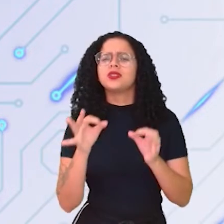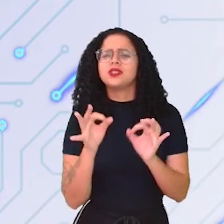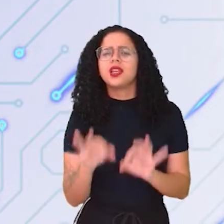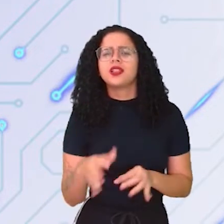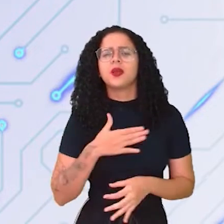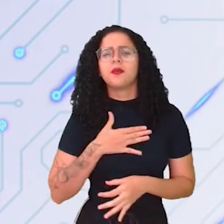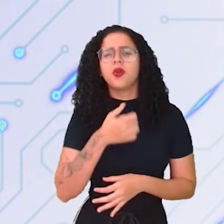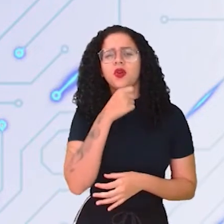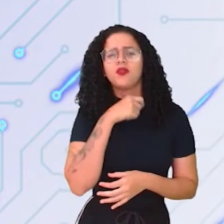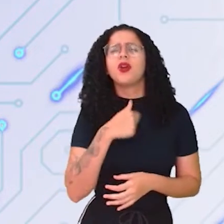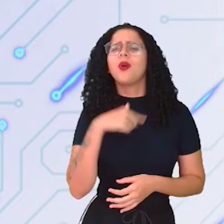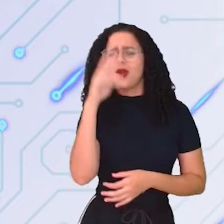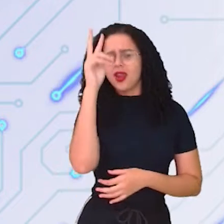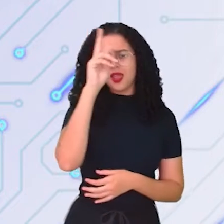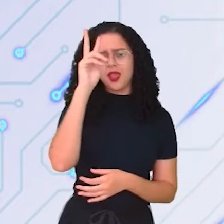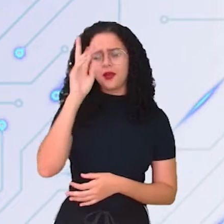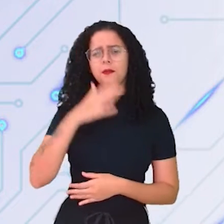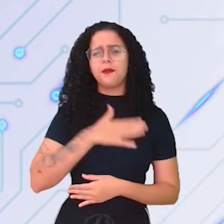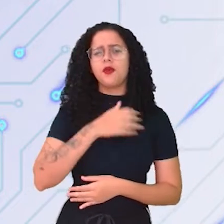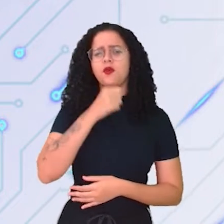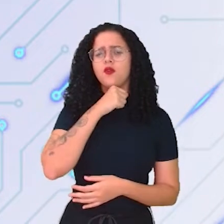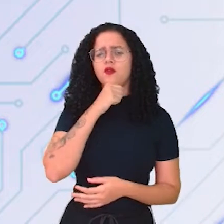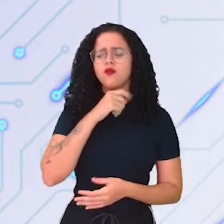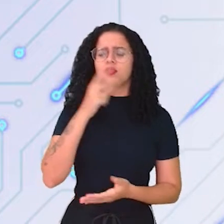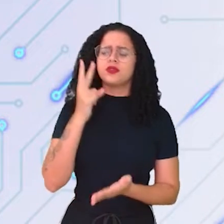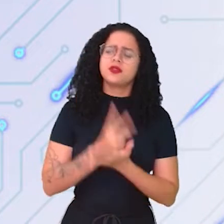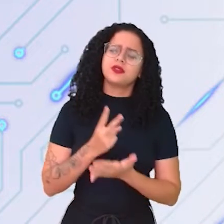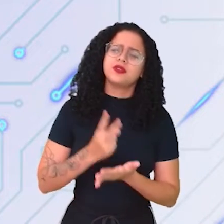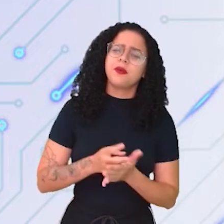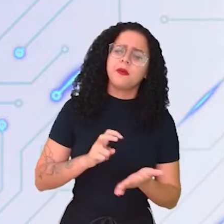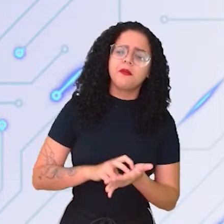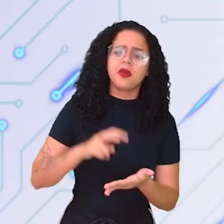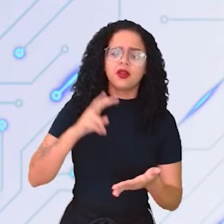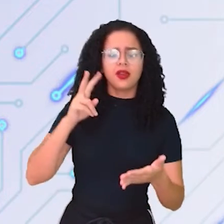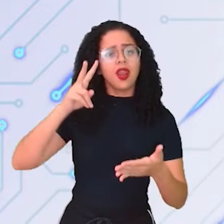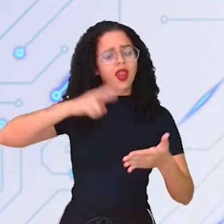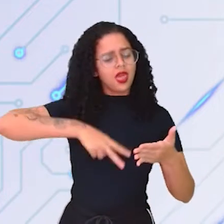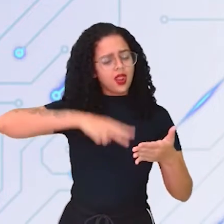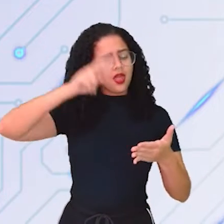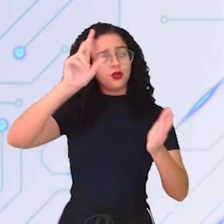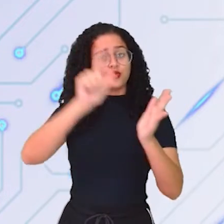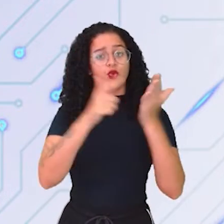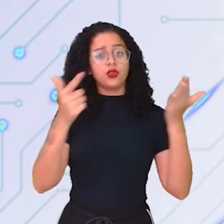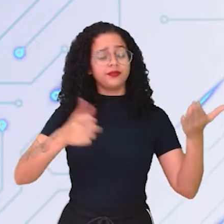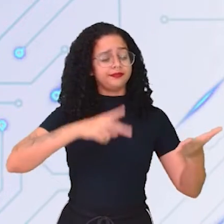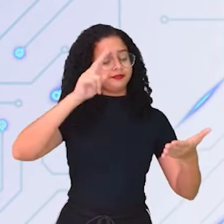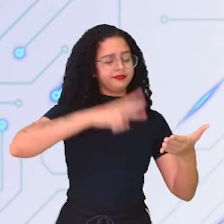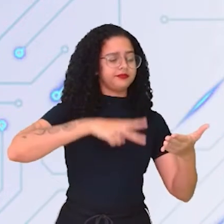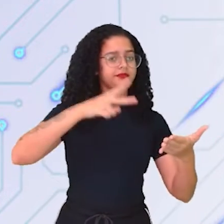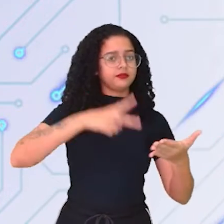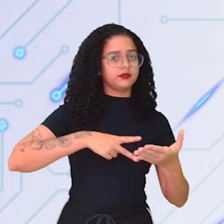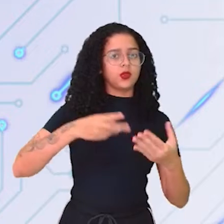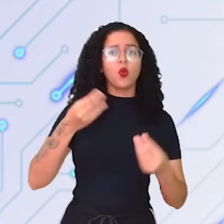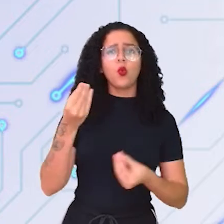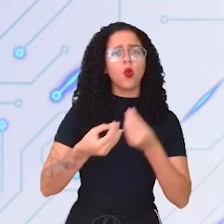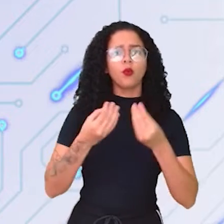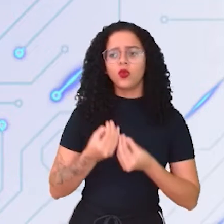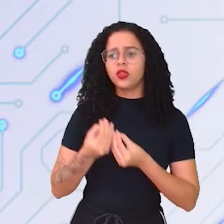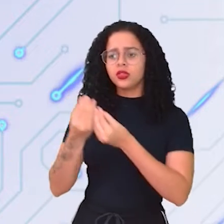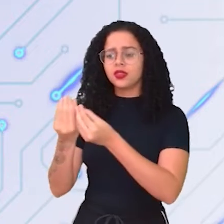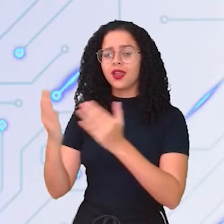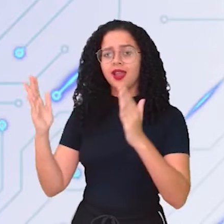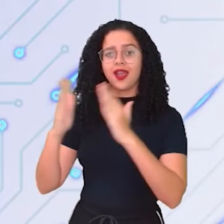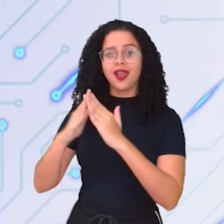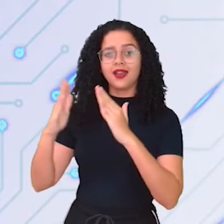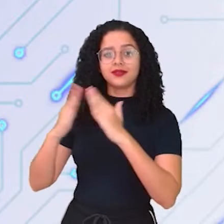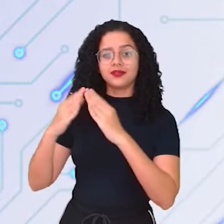avós, eu me lembro, todo dia de manhã tinha que ler o jornal impresso, né? O jornal era entregue na casa das pessoas.